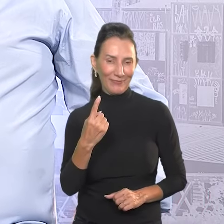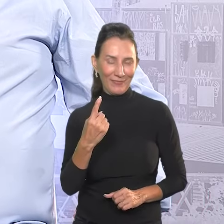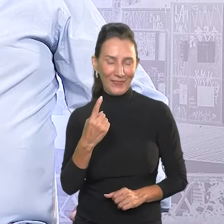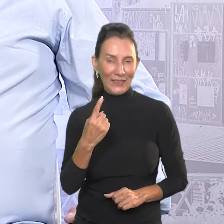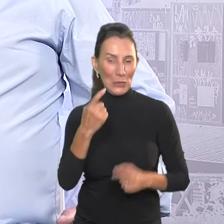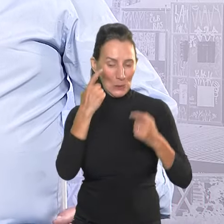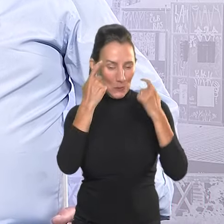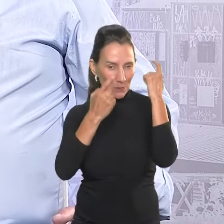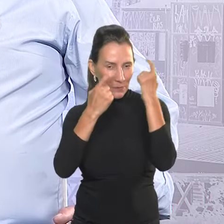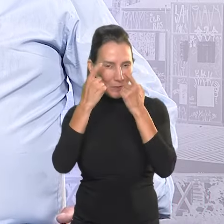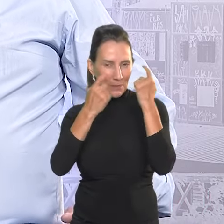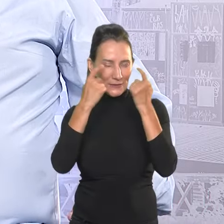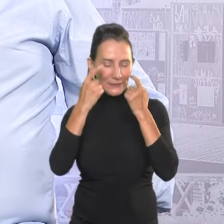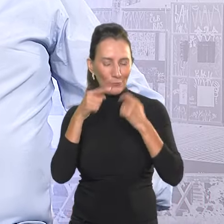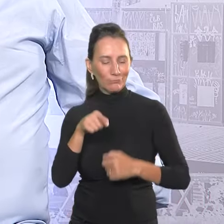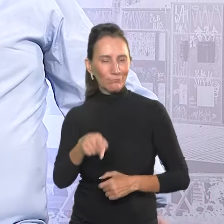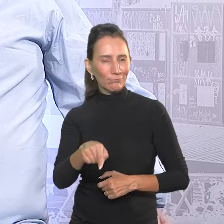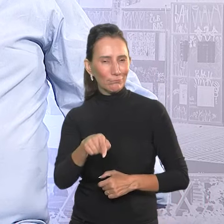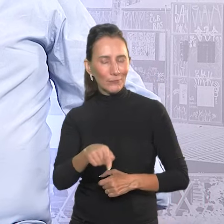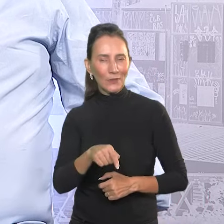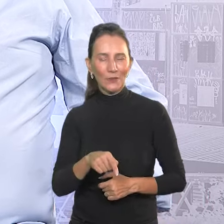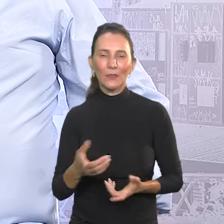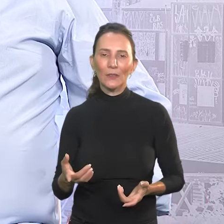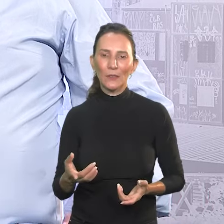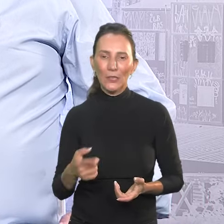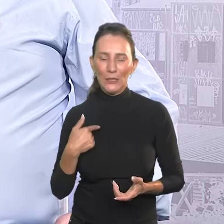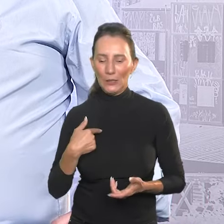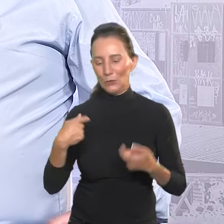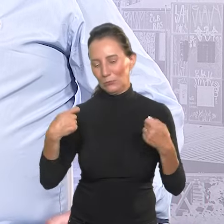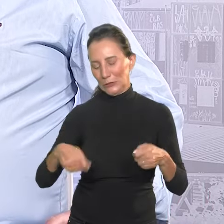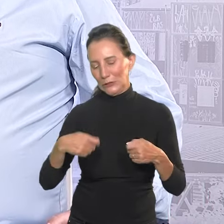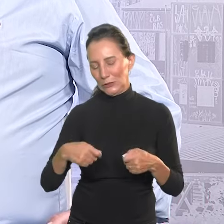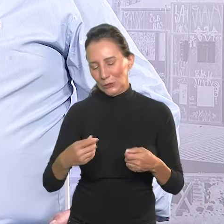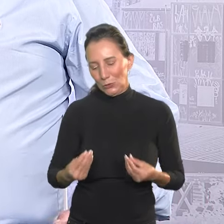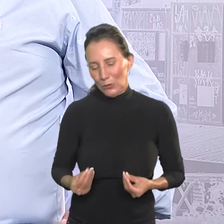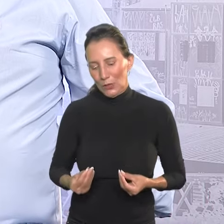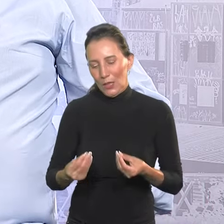minha preocupação o tempo inteiro com ela, qual que é? É sempre dar